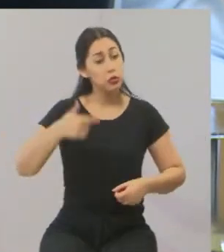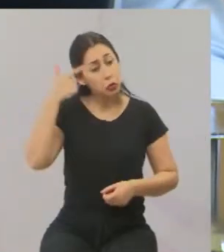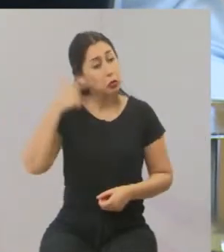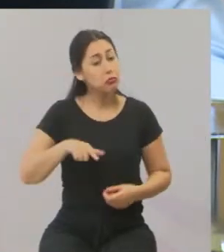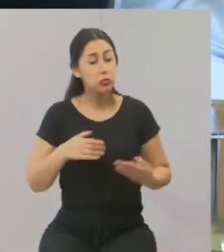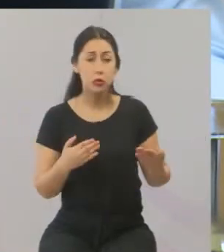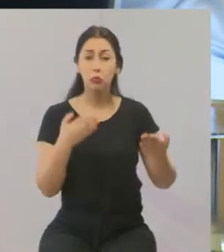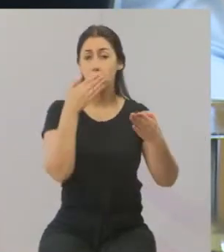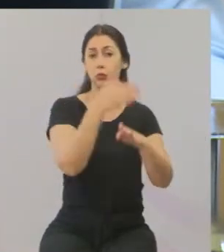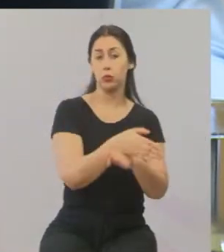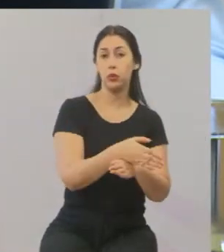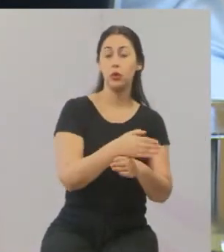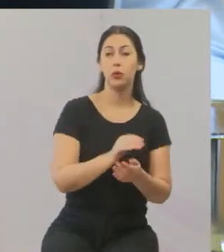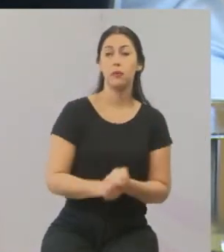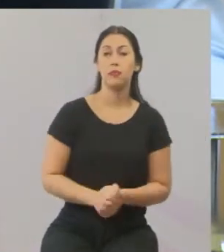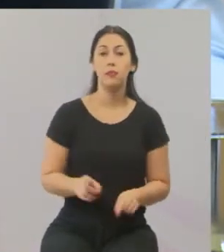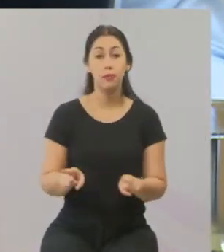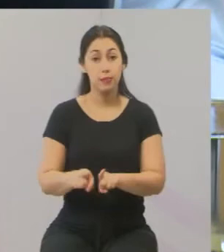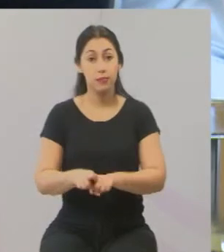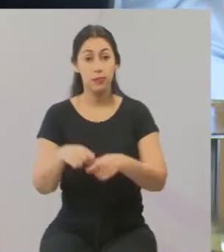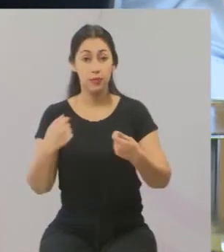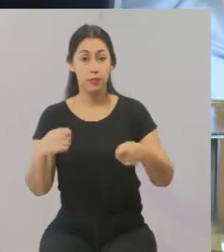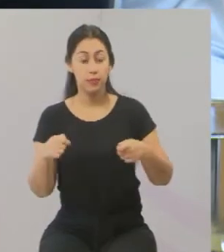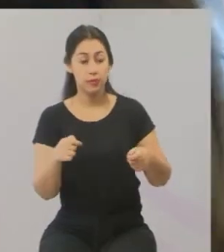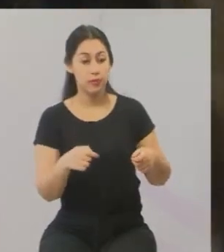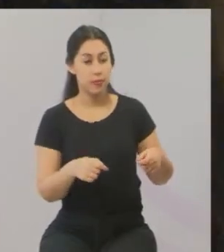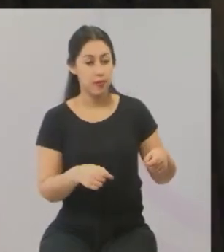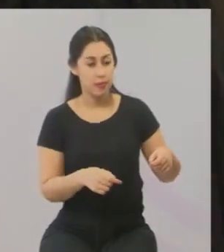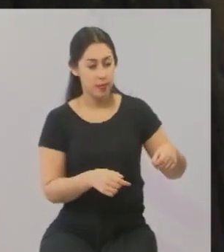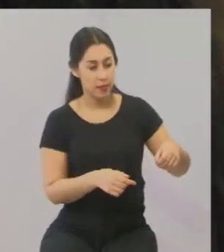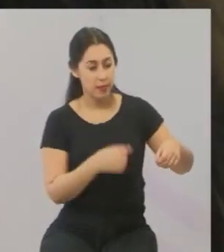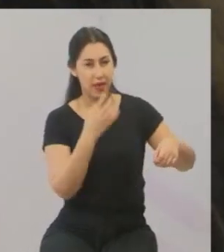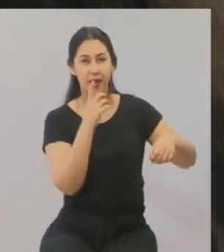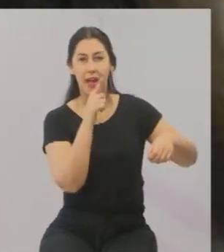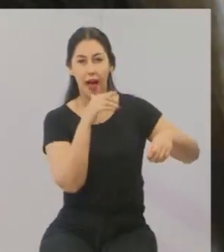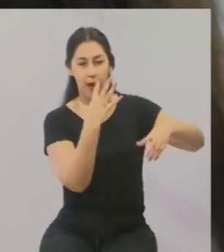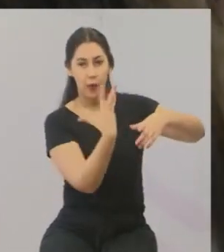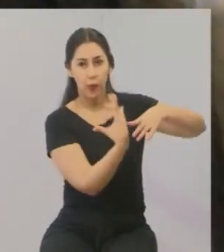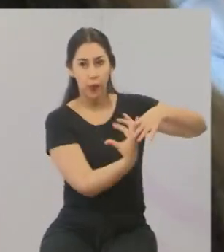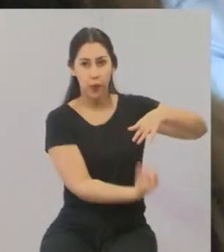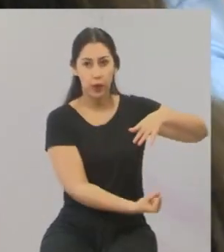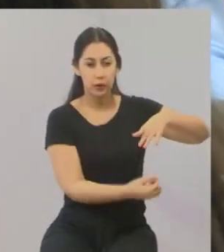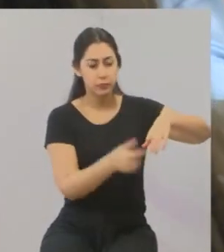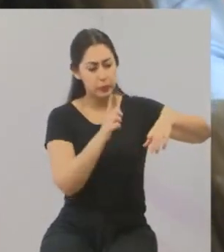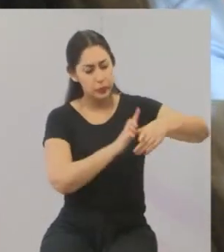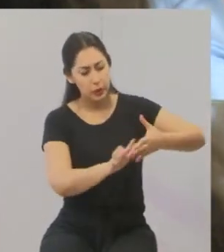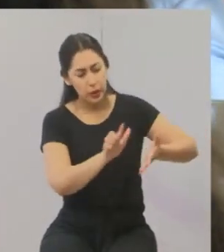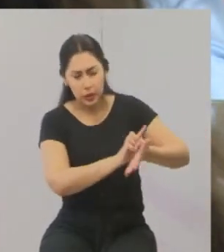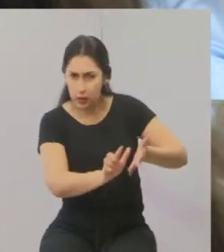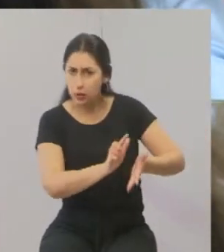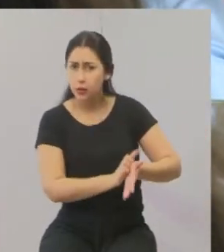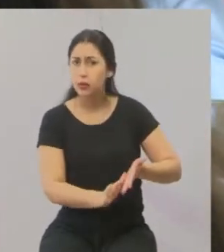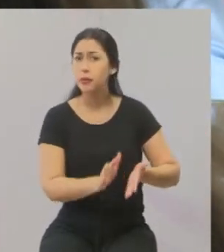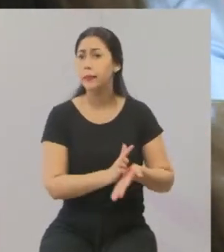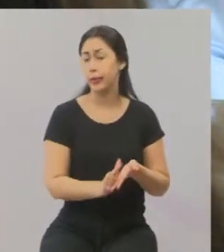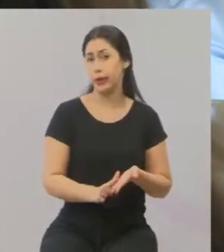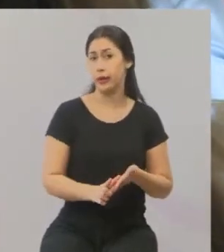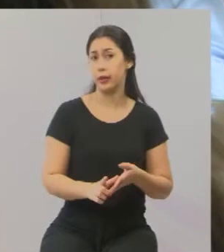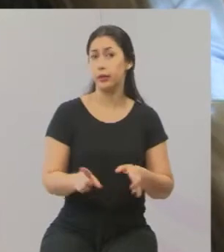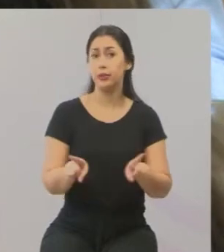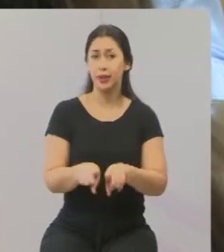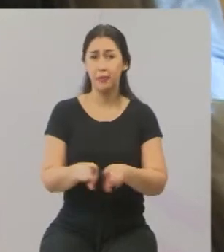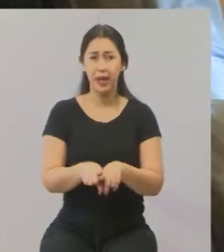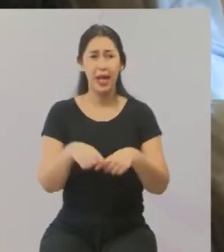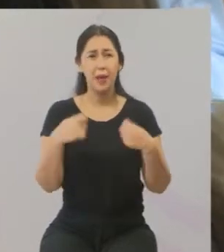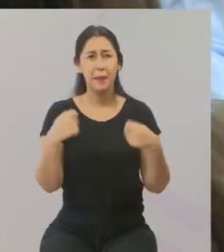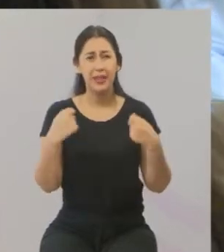5 centímetros. Limpeza das bocas de lobos. Sarjeta com marcas de pneu no concreto. Irrigar o solo devido a muito